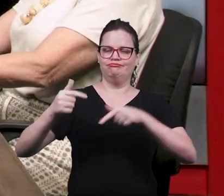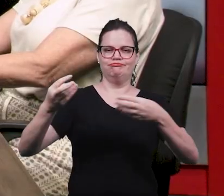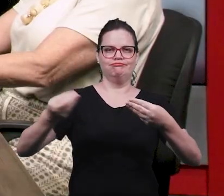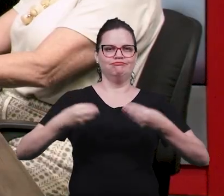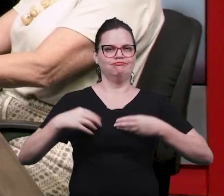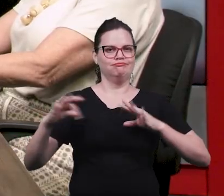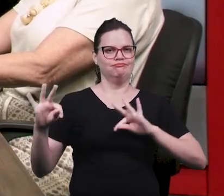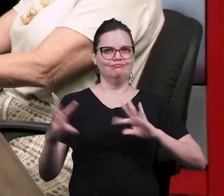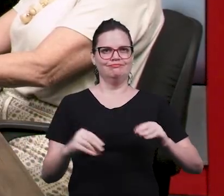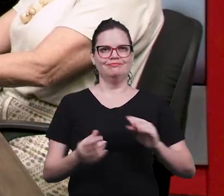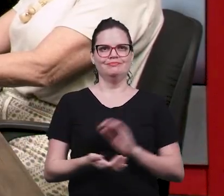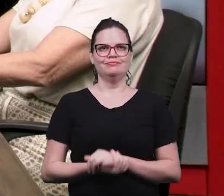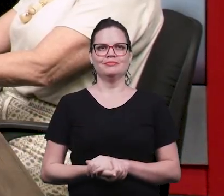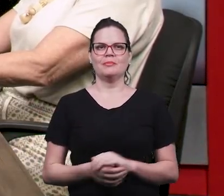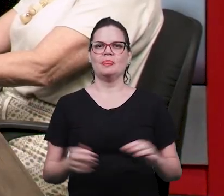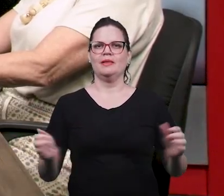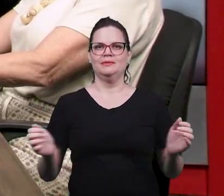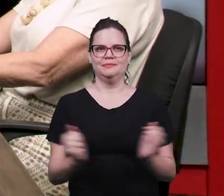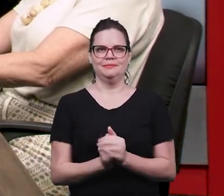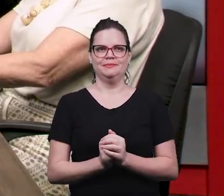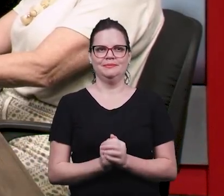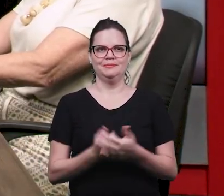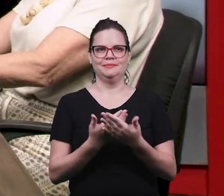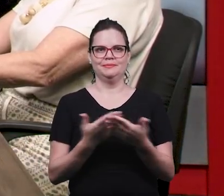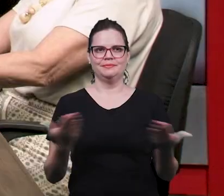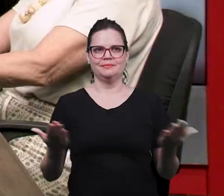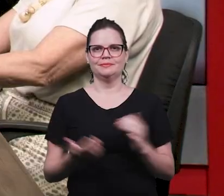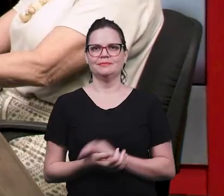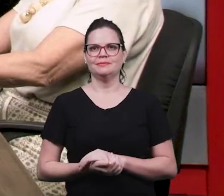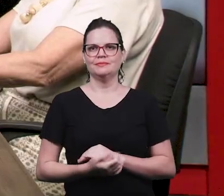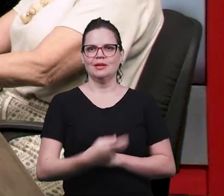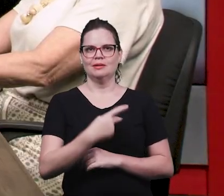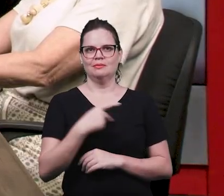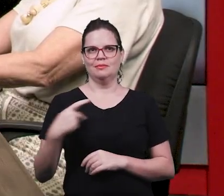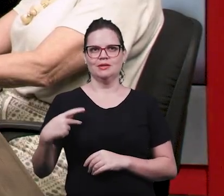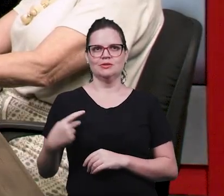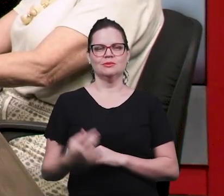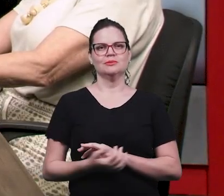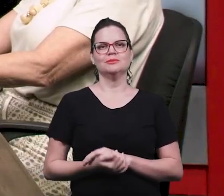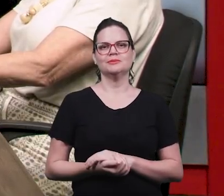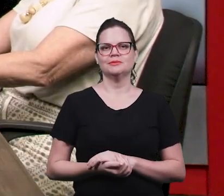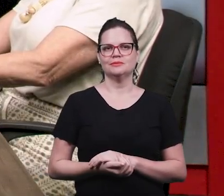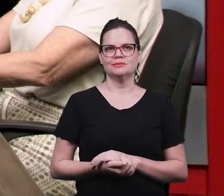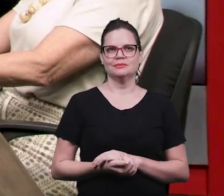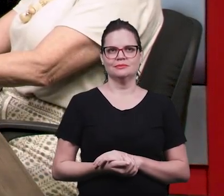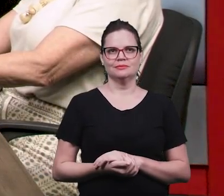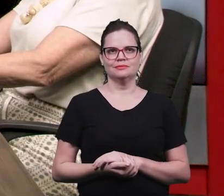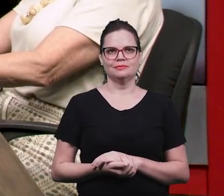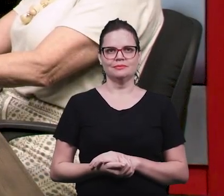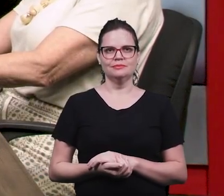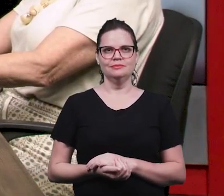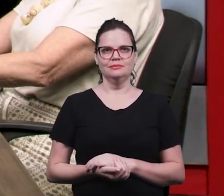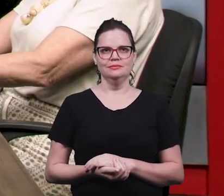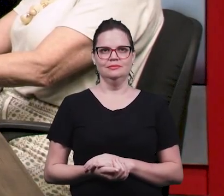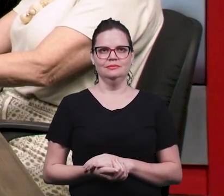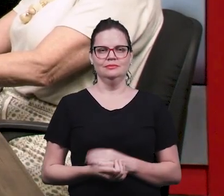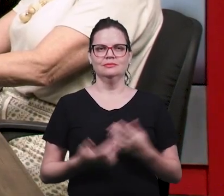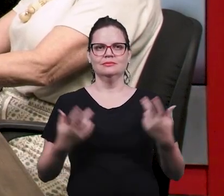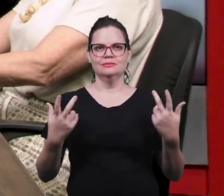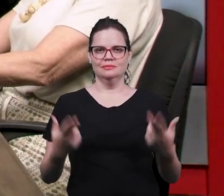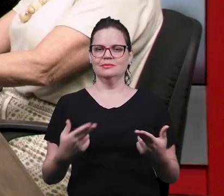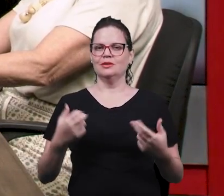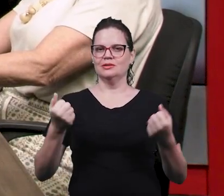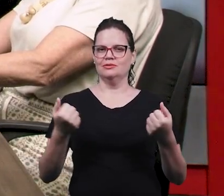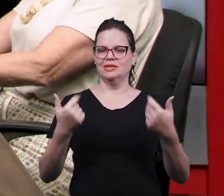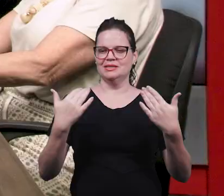E pastor, Amém. Eu e Kézia queremos dizer para o senhor, para a irmã Deiva, que assim como o senhor foi fazendo menção